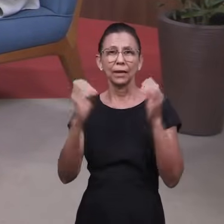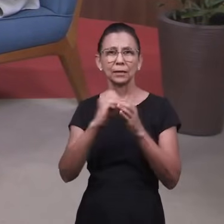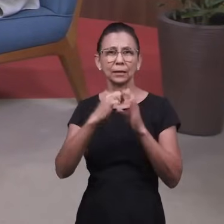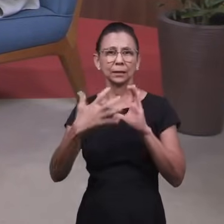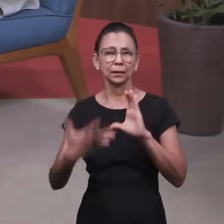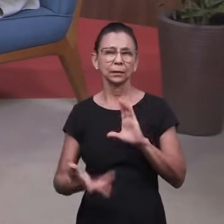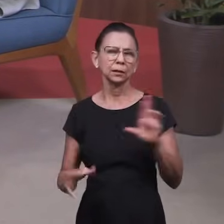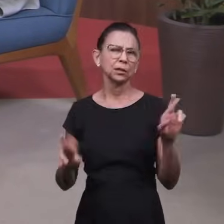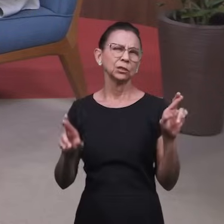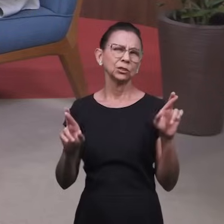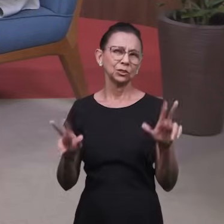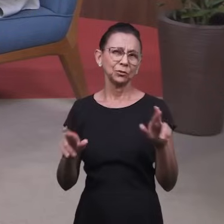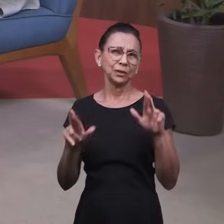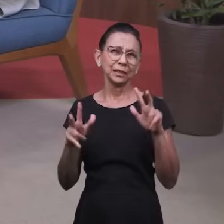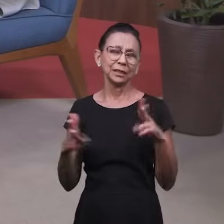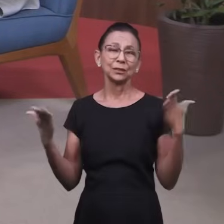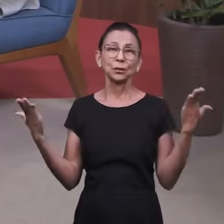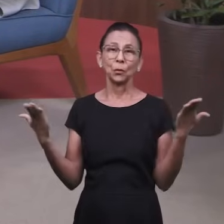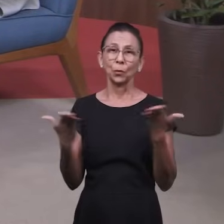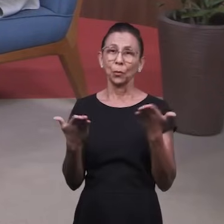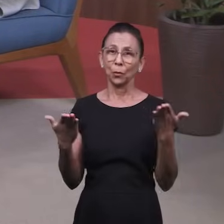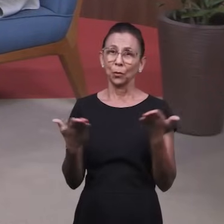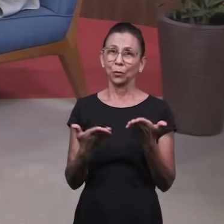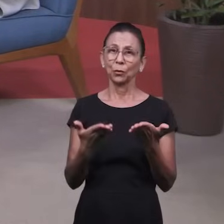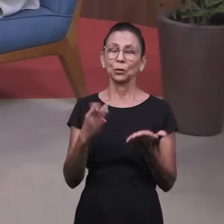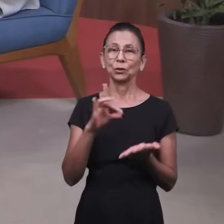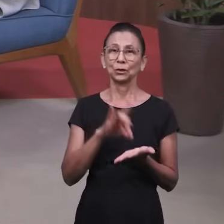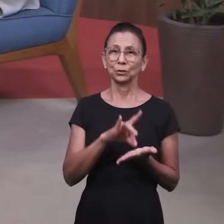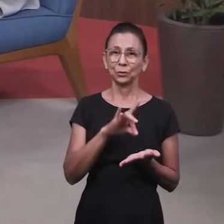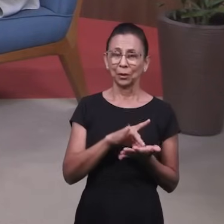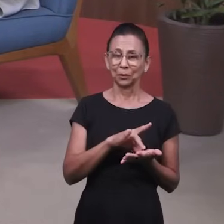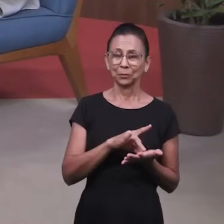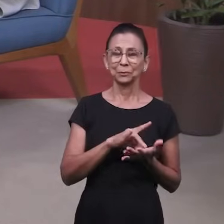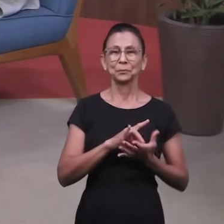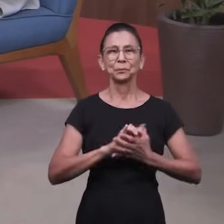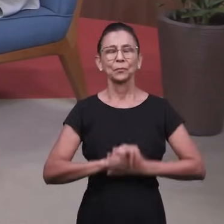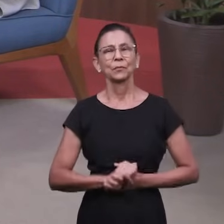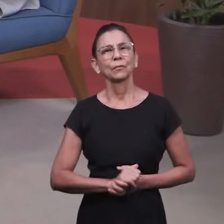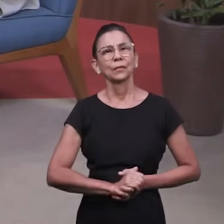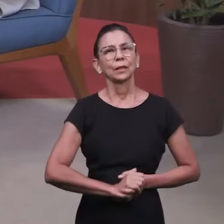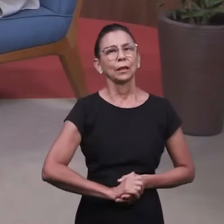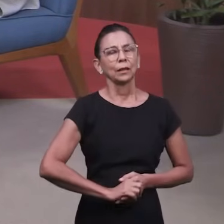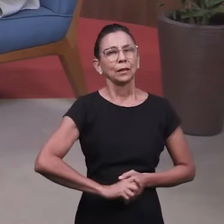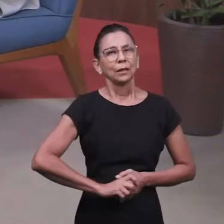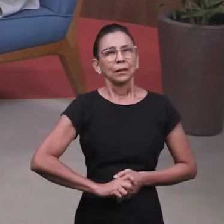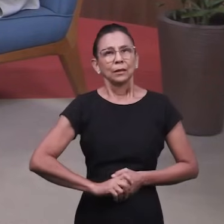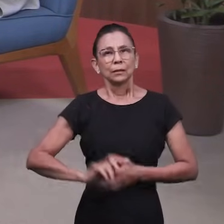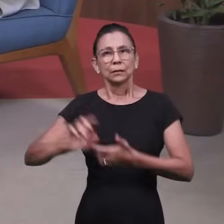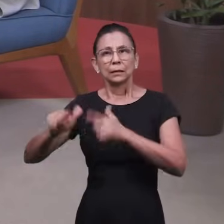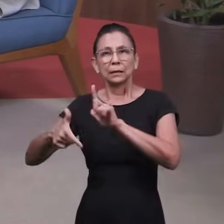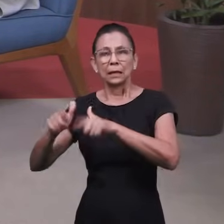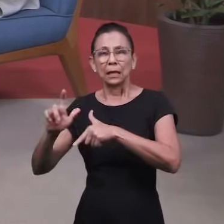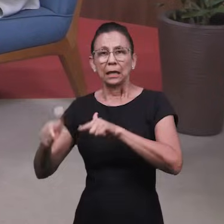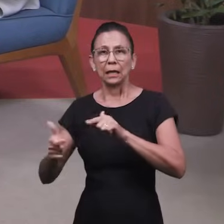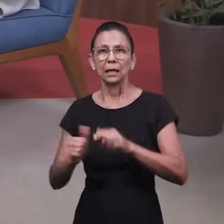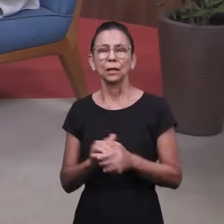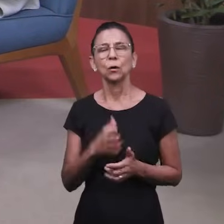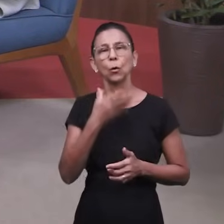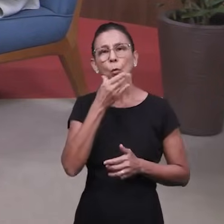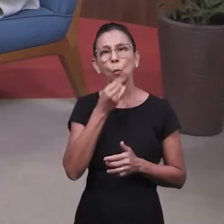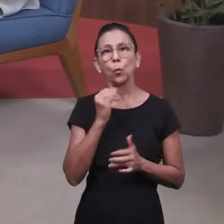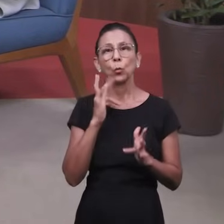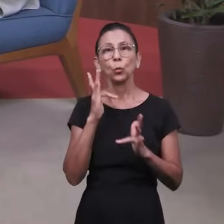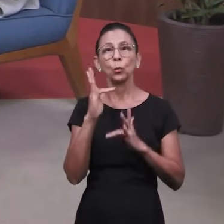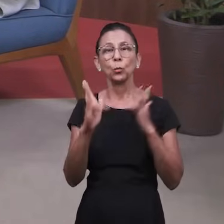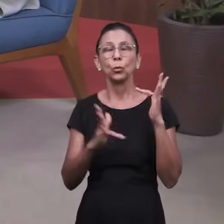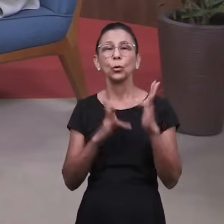um pouco diferentes daquelas que percebemos em nossa cultura ocidental. Lá, o noivo era o último a chegar,